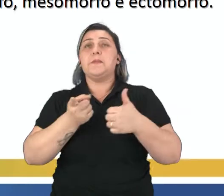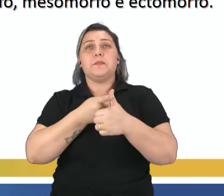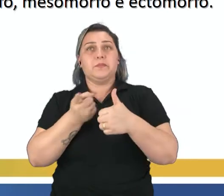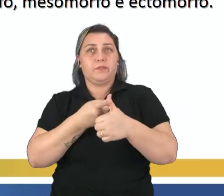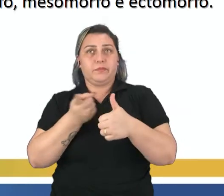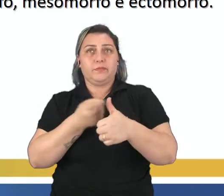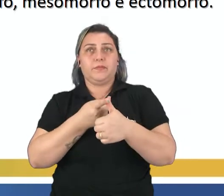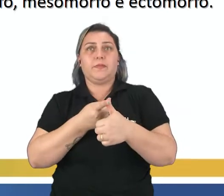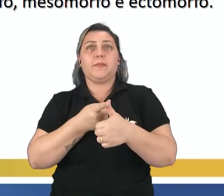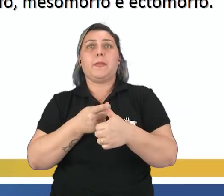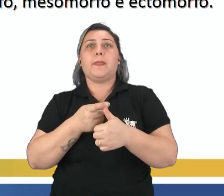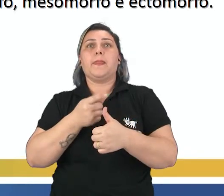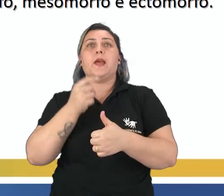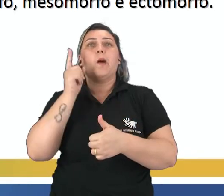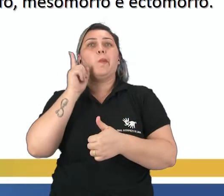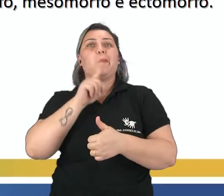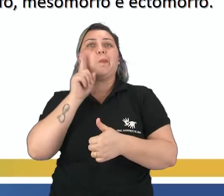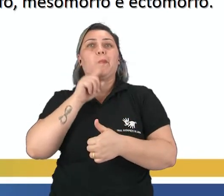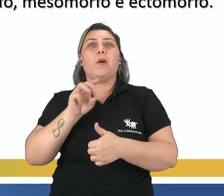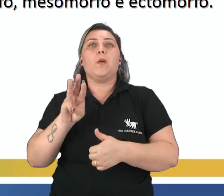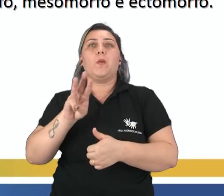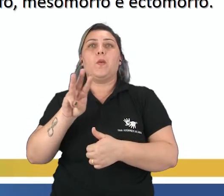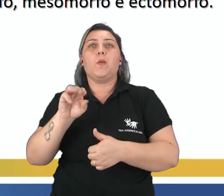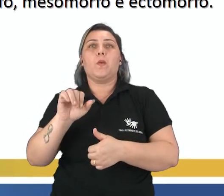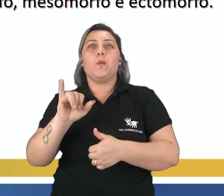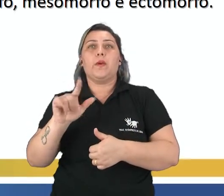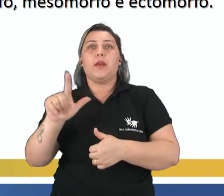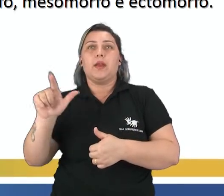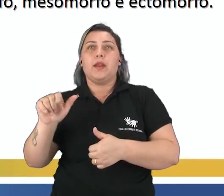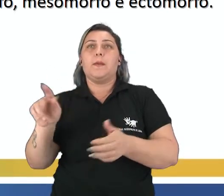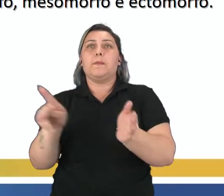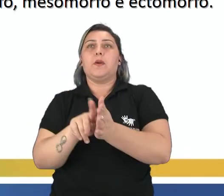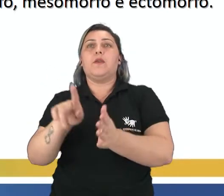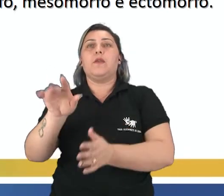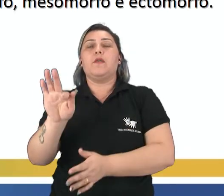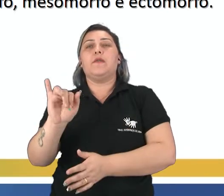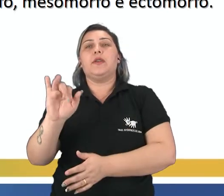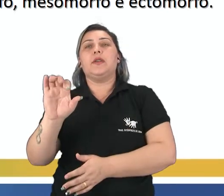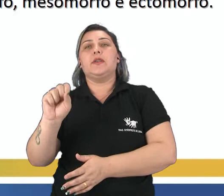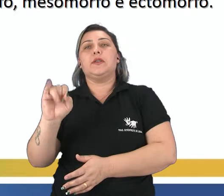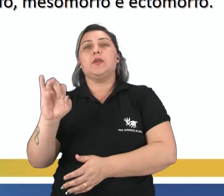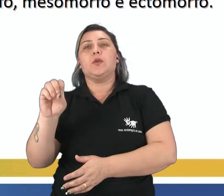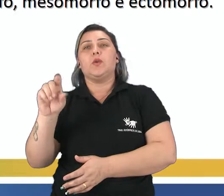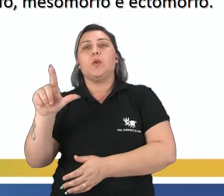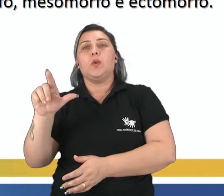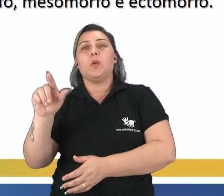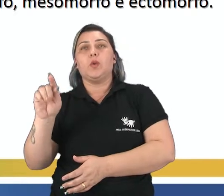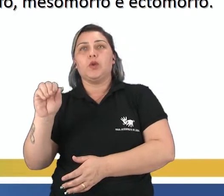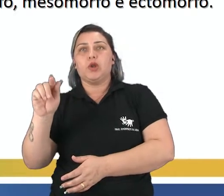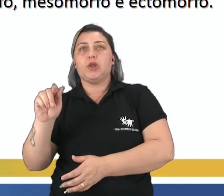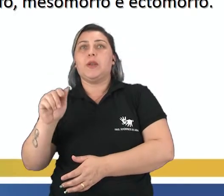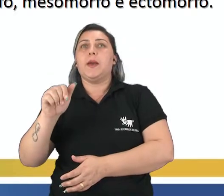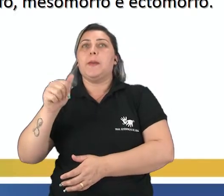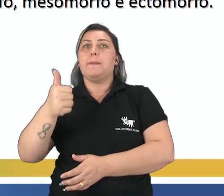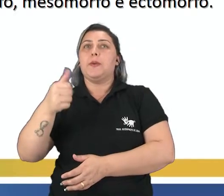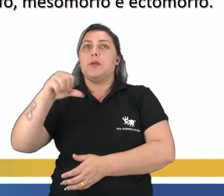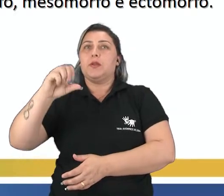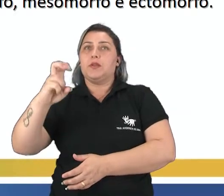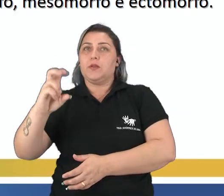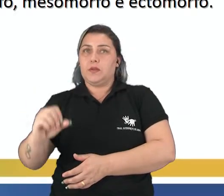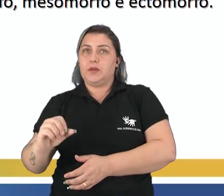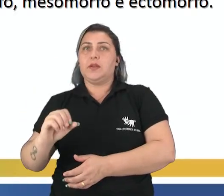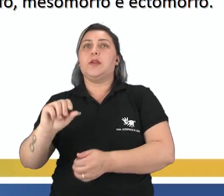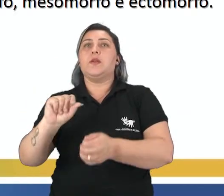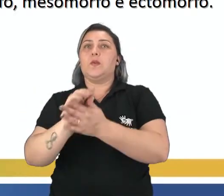primeira vez foi o americano William, que ele é um fisiologista. Em 1954, ele lançou o livro Atlas